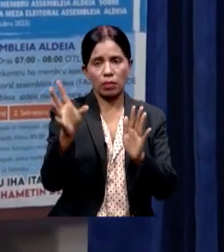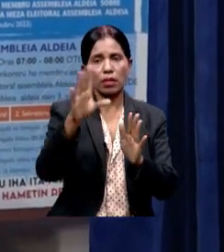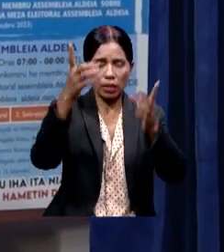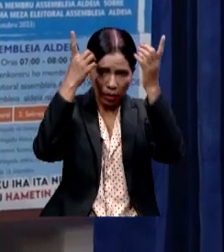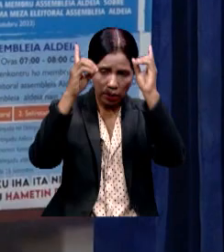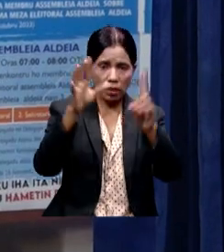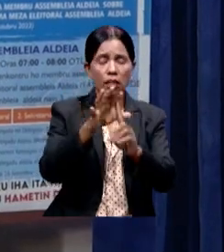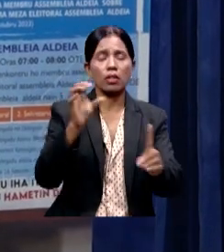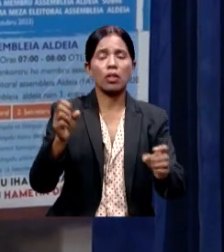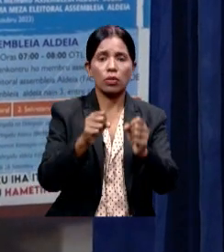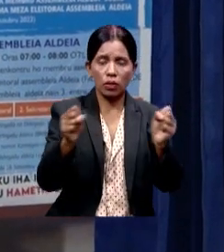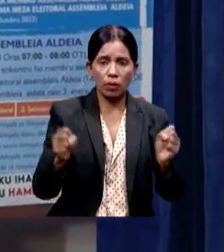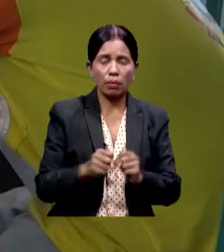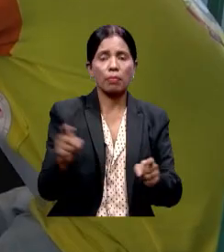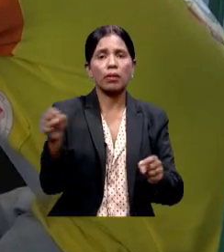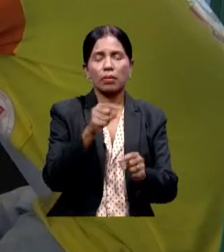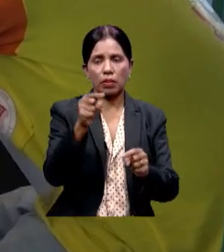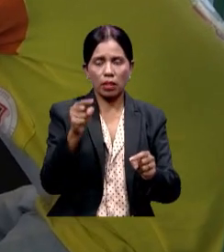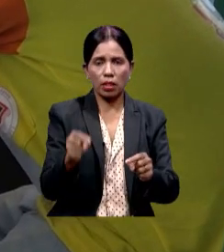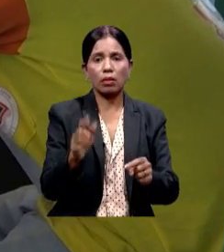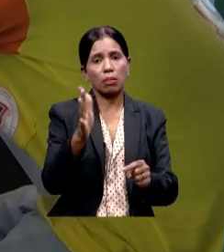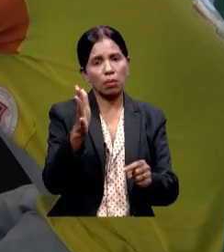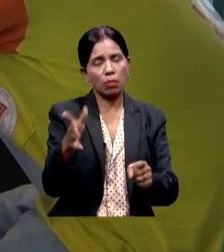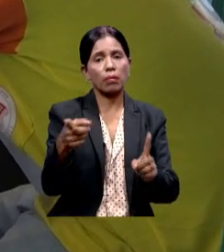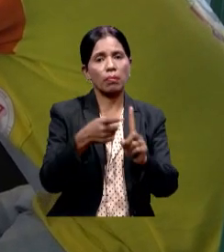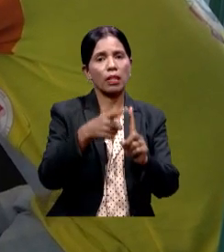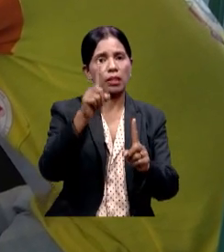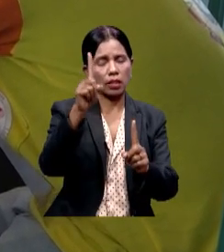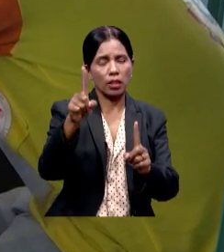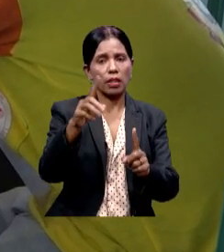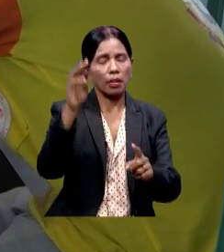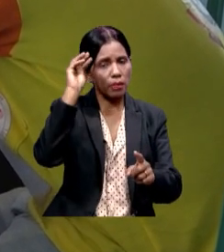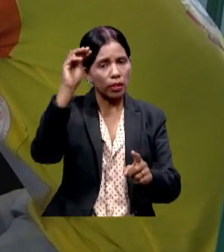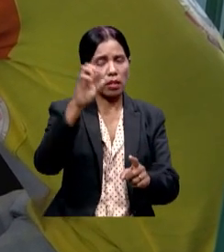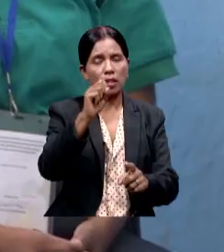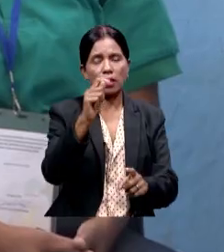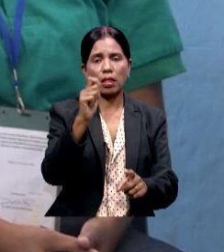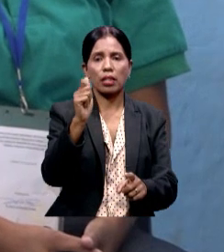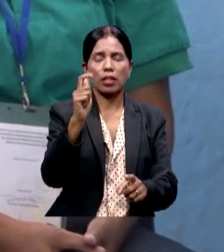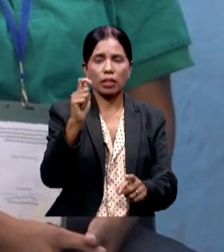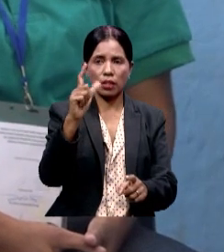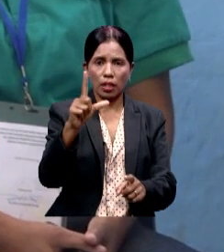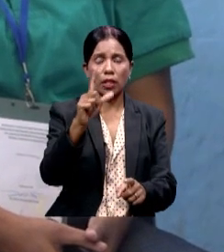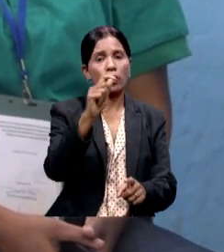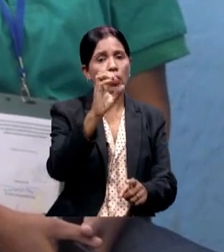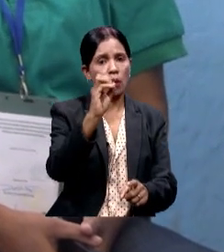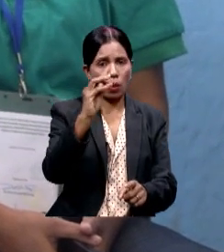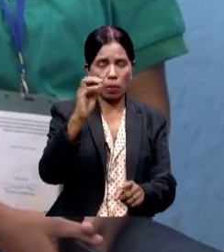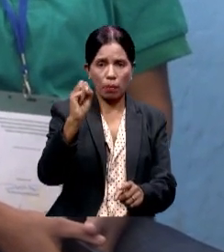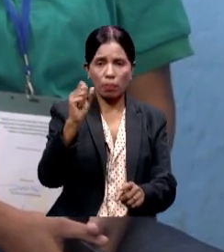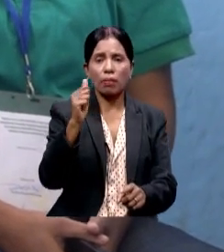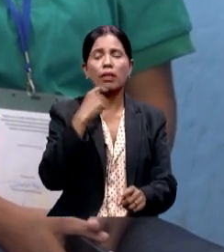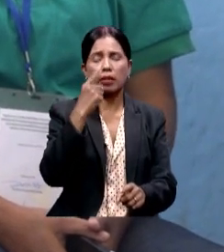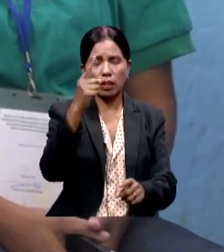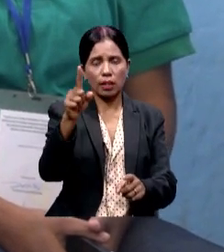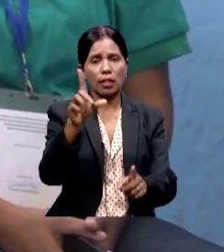Suco, precisa por cento Lima Nulo mais Ida, Tambané, ministro da administração estatal Tomás do Rosário Cabral explica, intenção usi lei